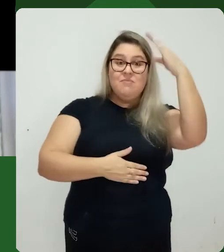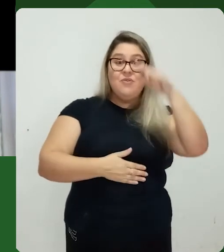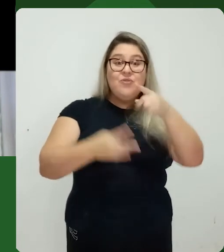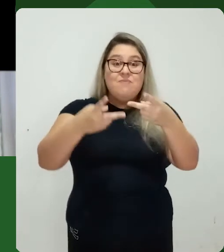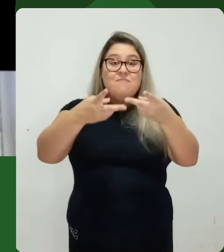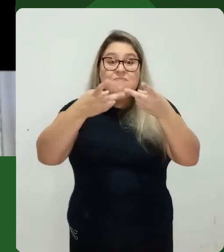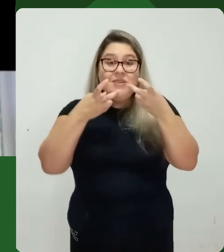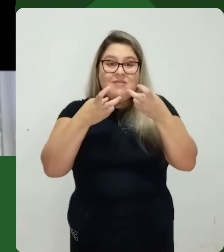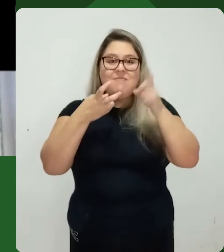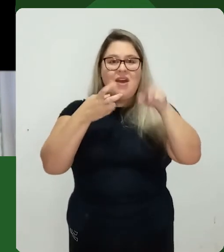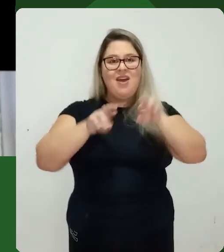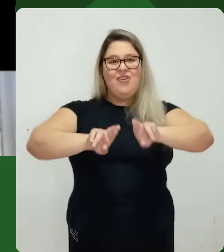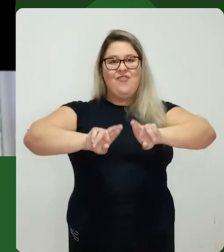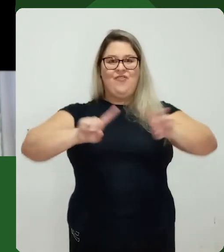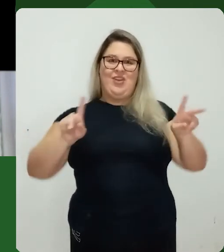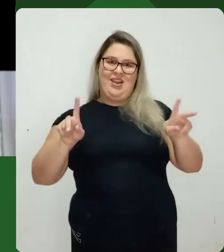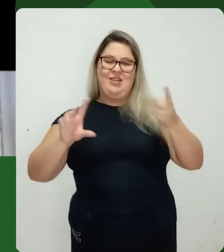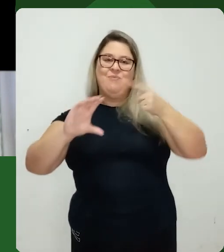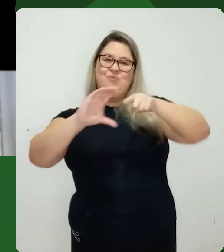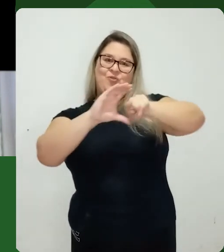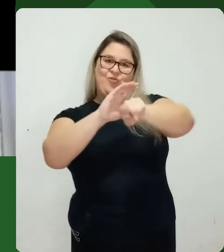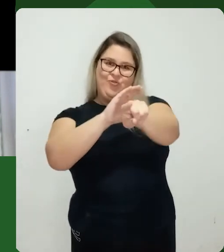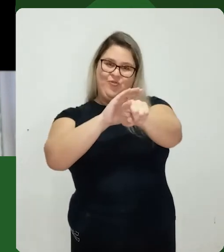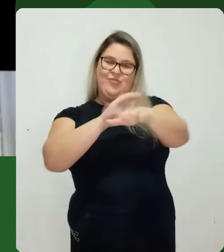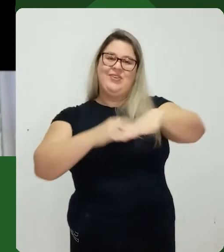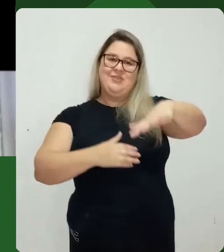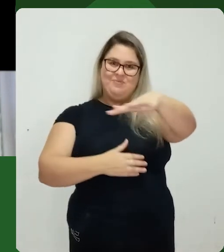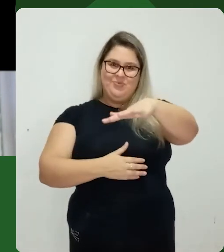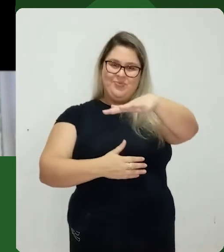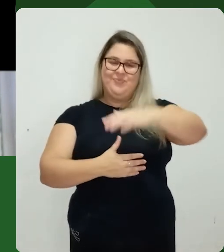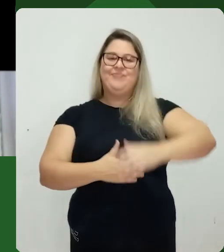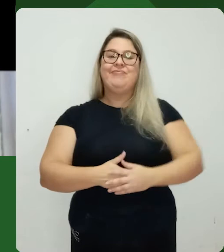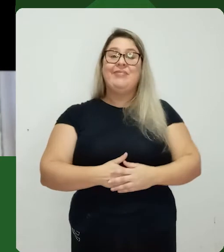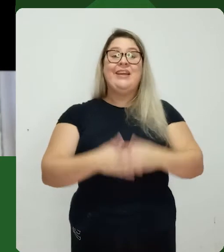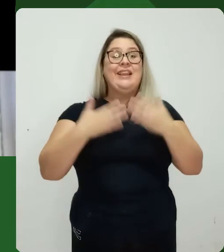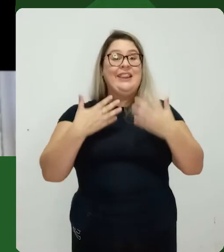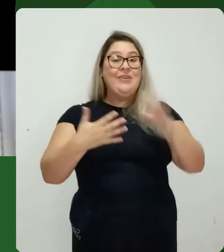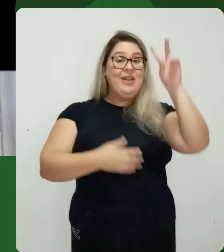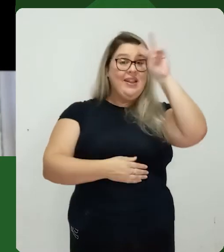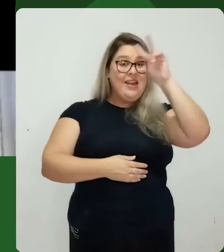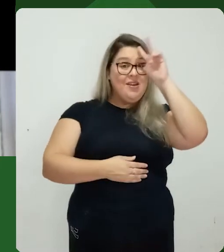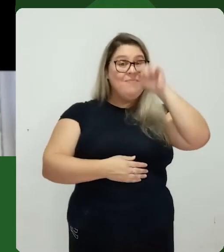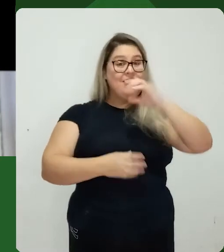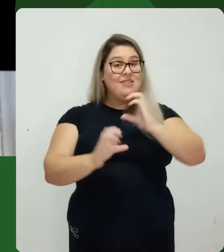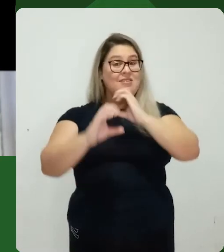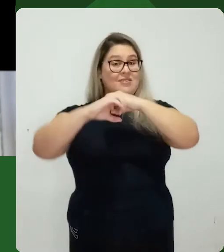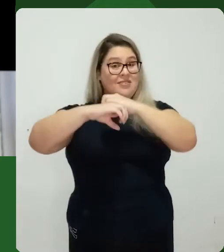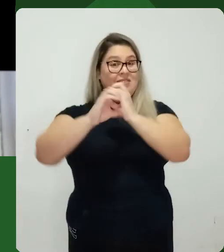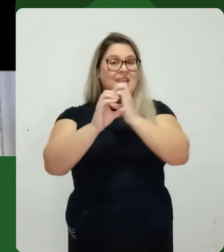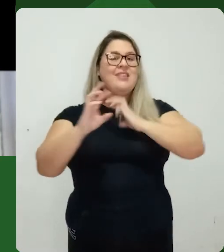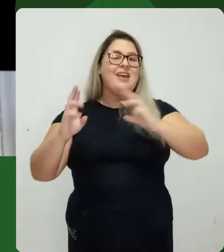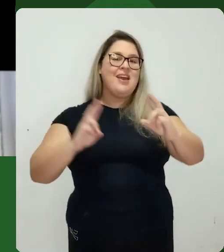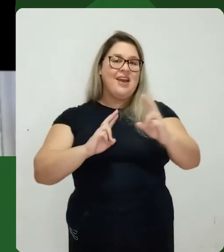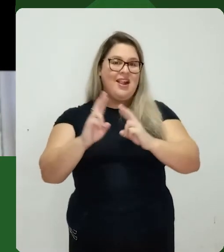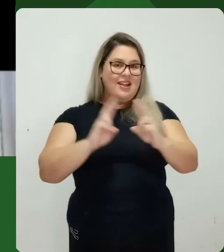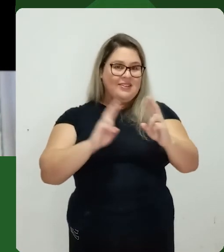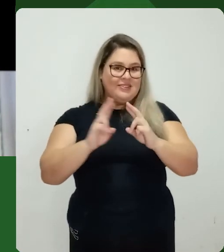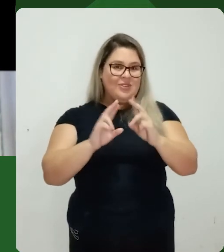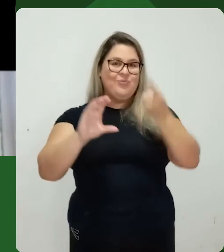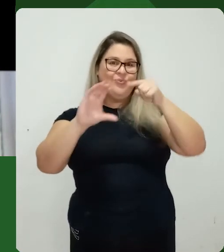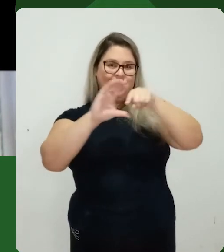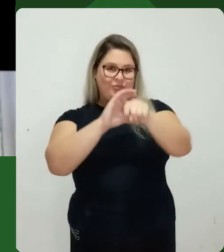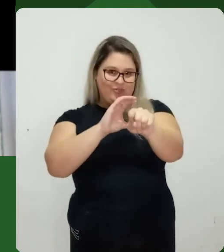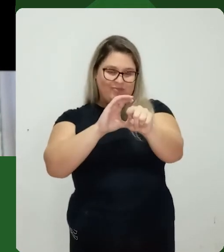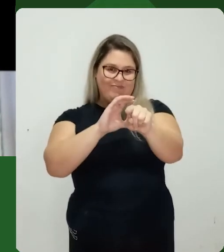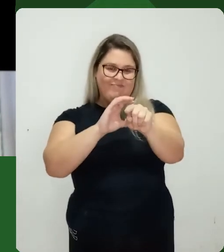mudou um pouquinho o ângulo, né, alguma coisa ou outra, mas o principal que eu quero que você veja aqui é realmente essa diferença da profundidade de campo. Então